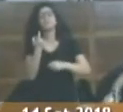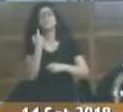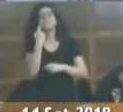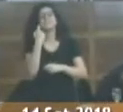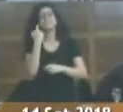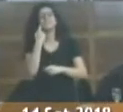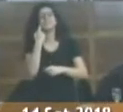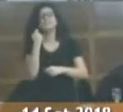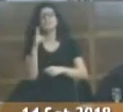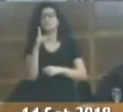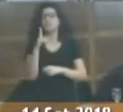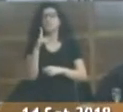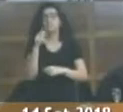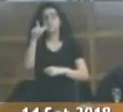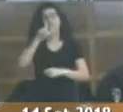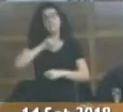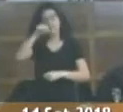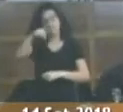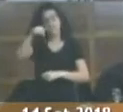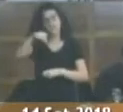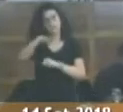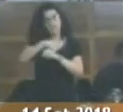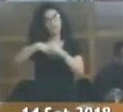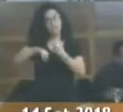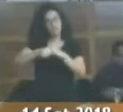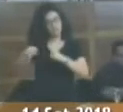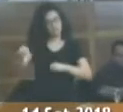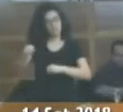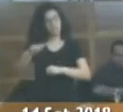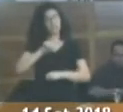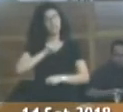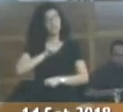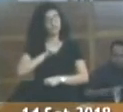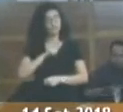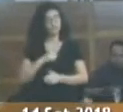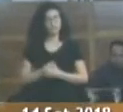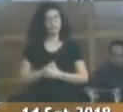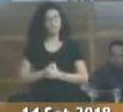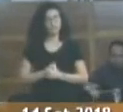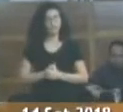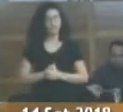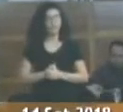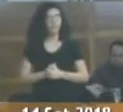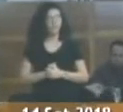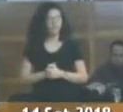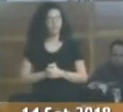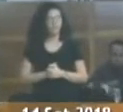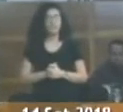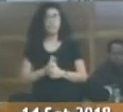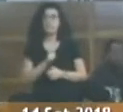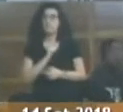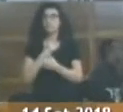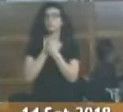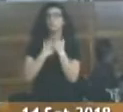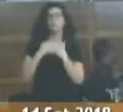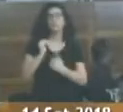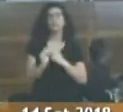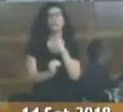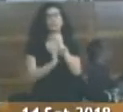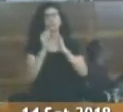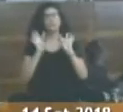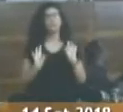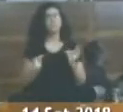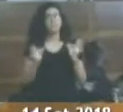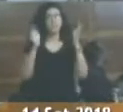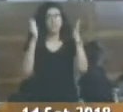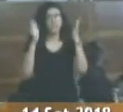né? Espécies nativas aqui da nossa região. Então, com isso, a gente tem a intenção de desenvolver tecnologias